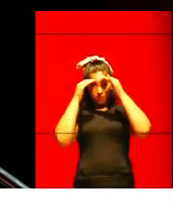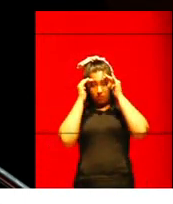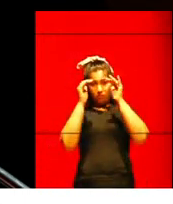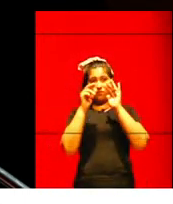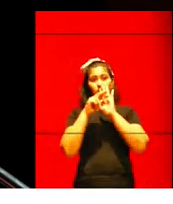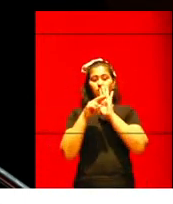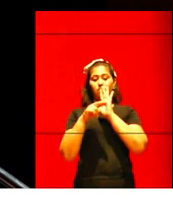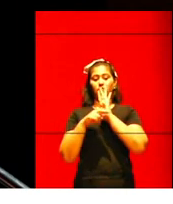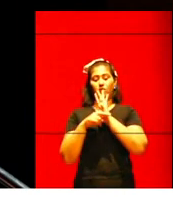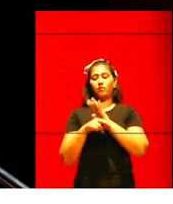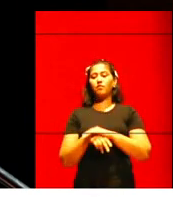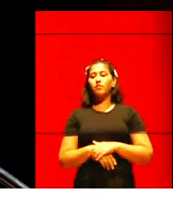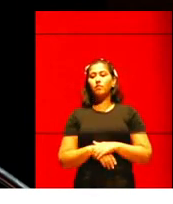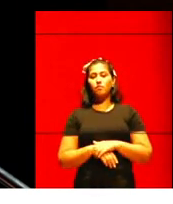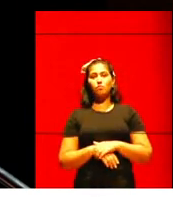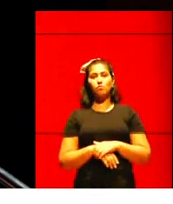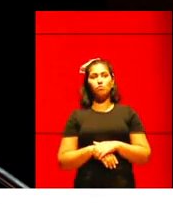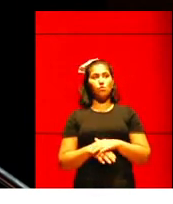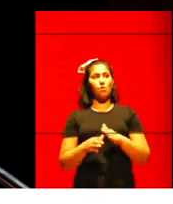Não tem ordem aí.